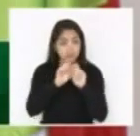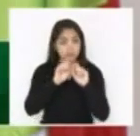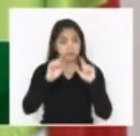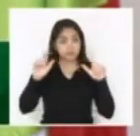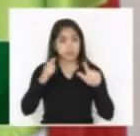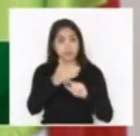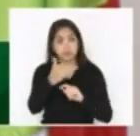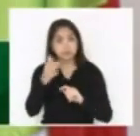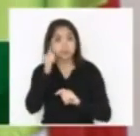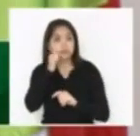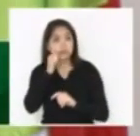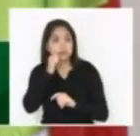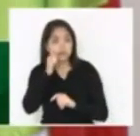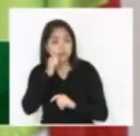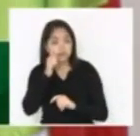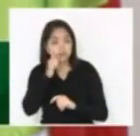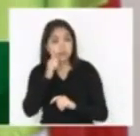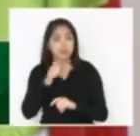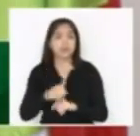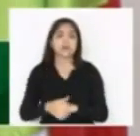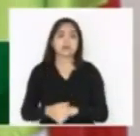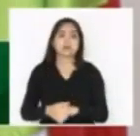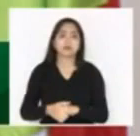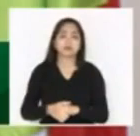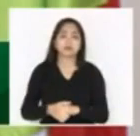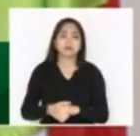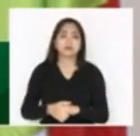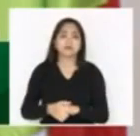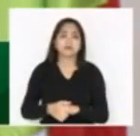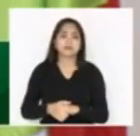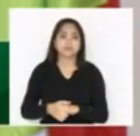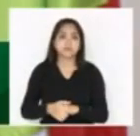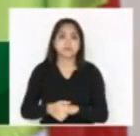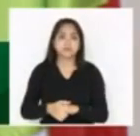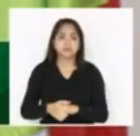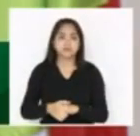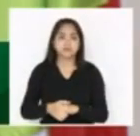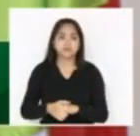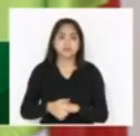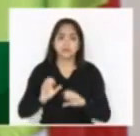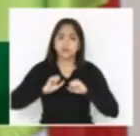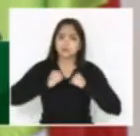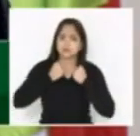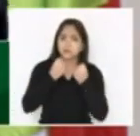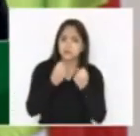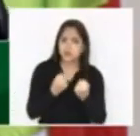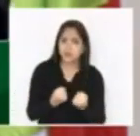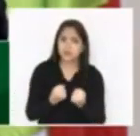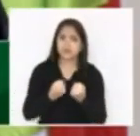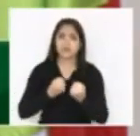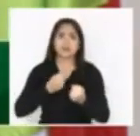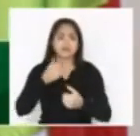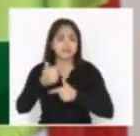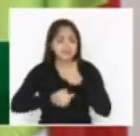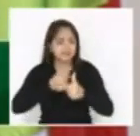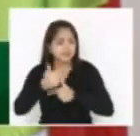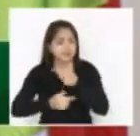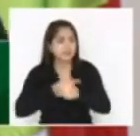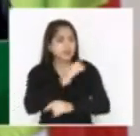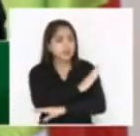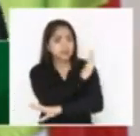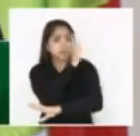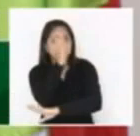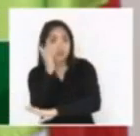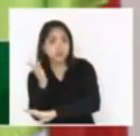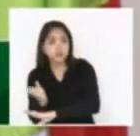mulheres abnegadas, dessas mulheres heroínas, que trabalham o dia inteiro e